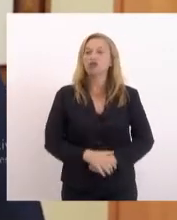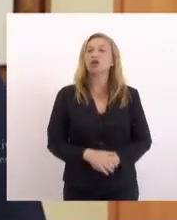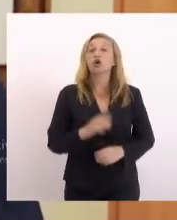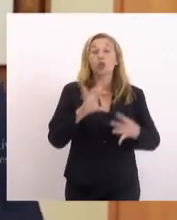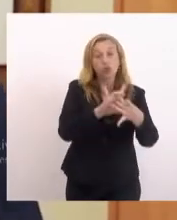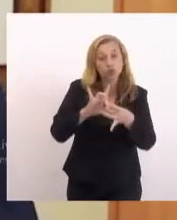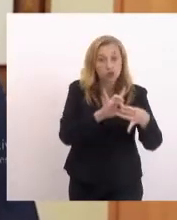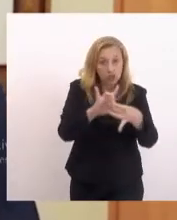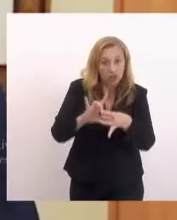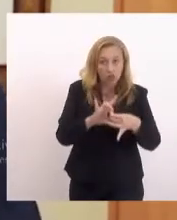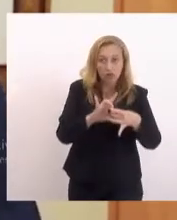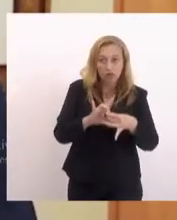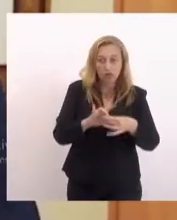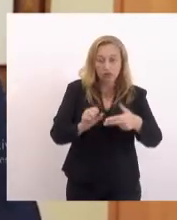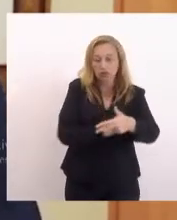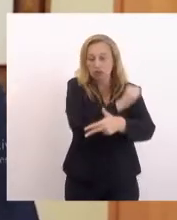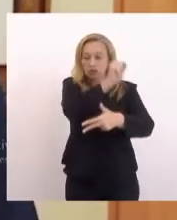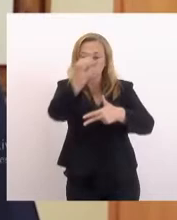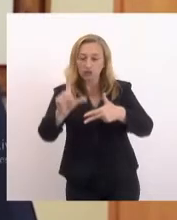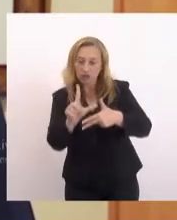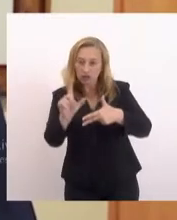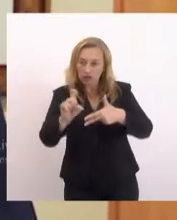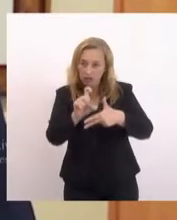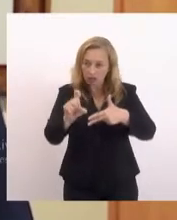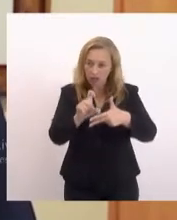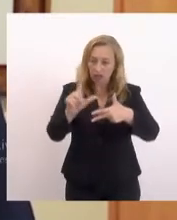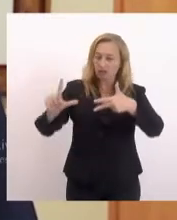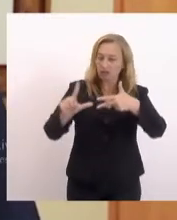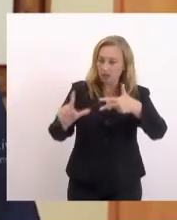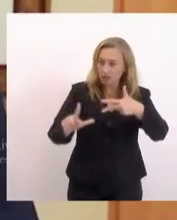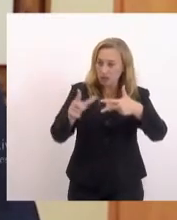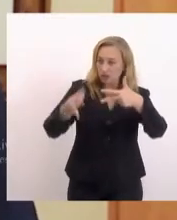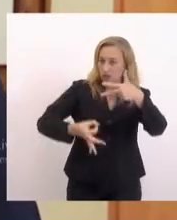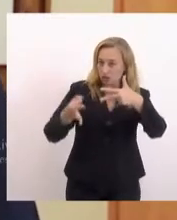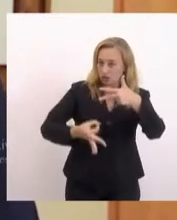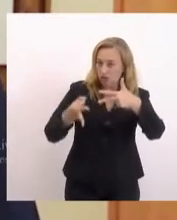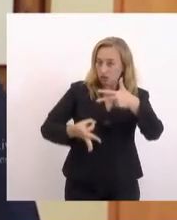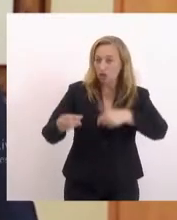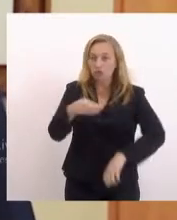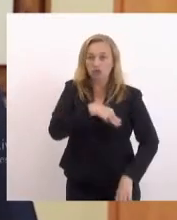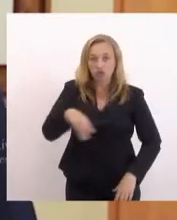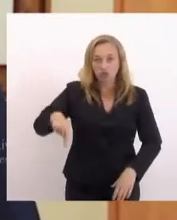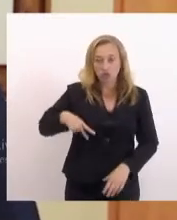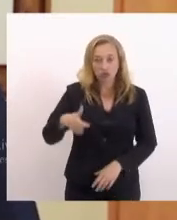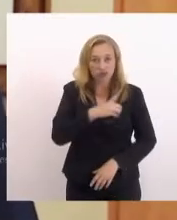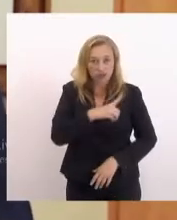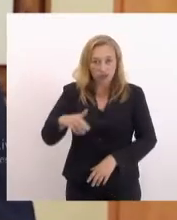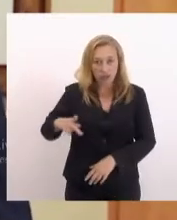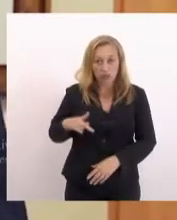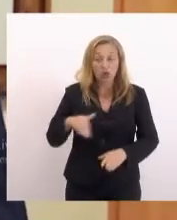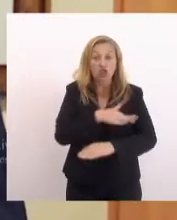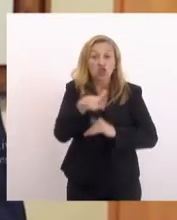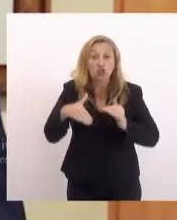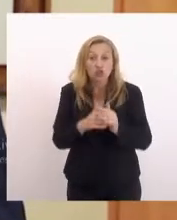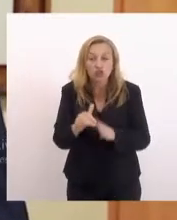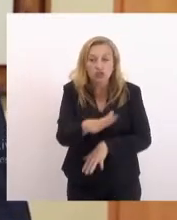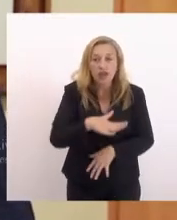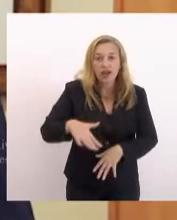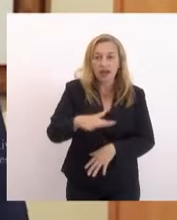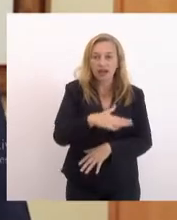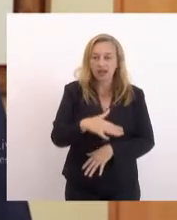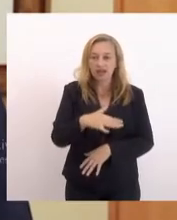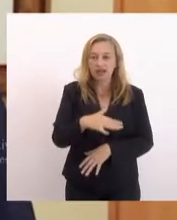união entre os poderes executivo, legislativo, judiciário, Ministério Público, Defensoria e todos os setores da